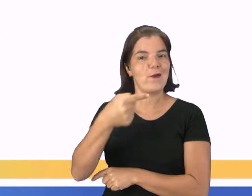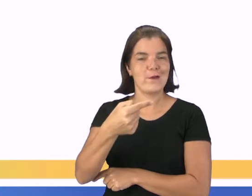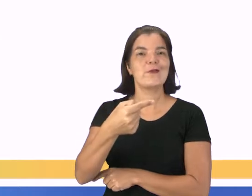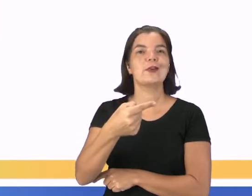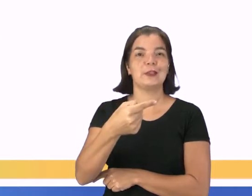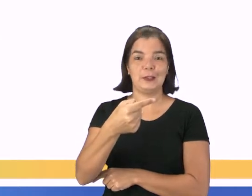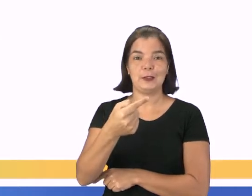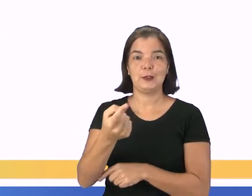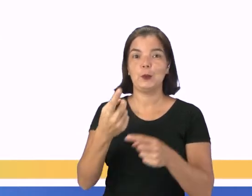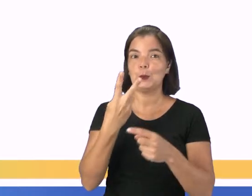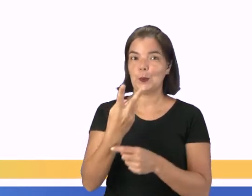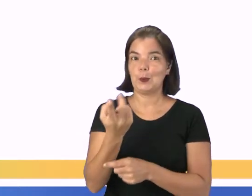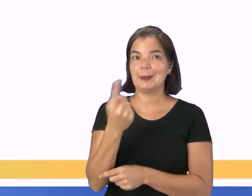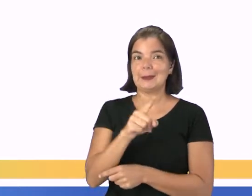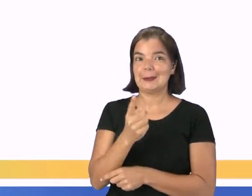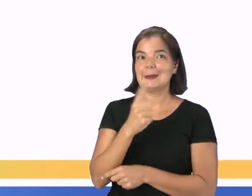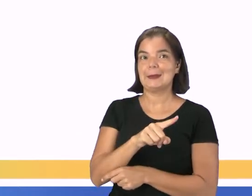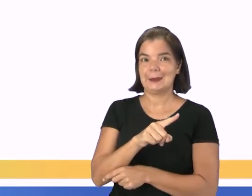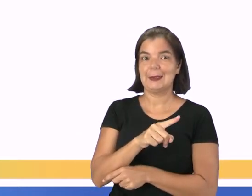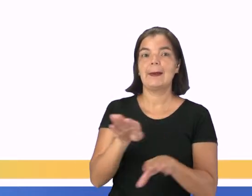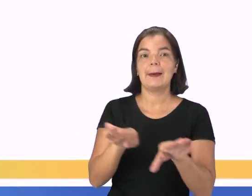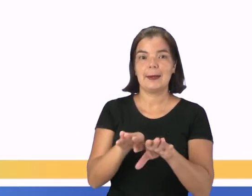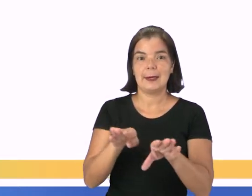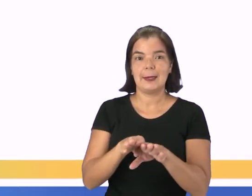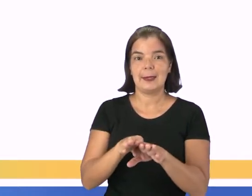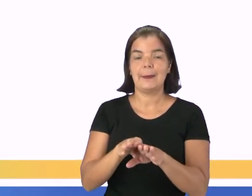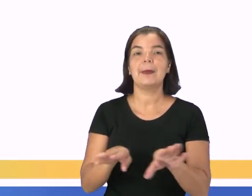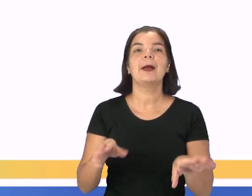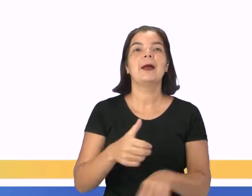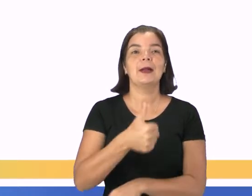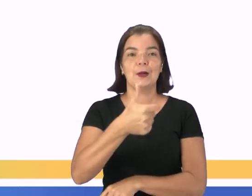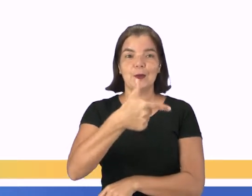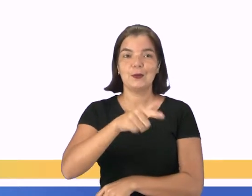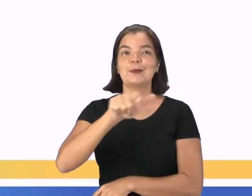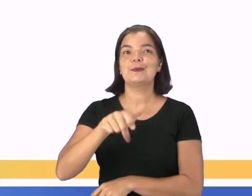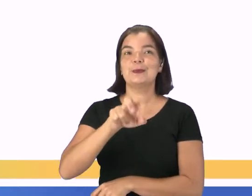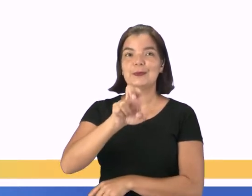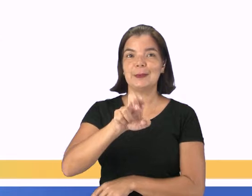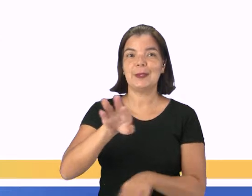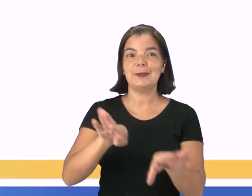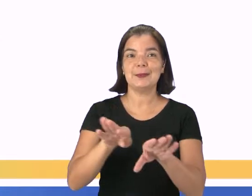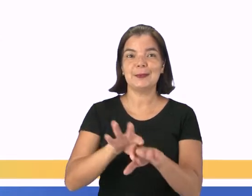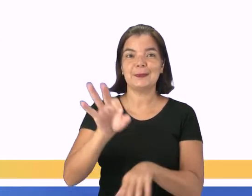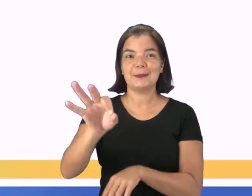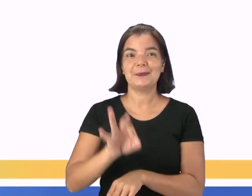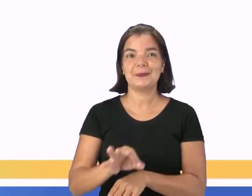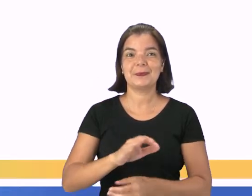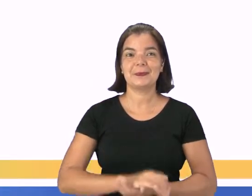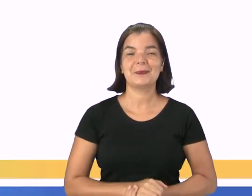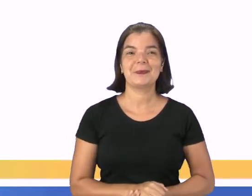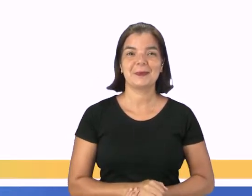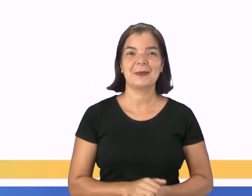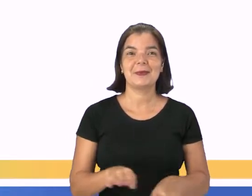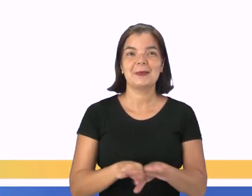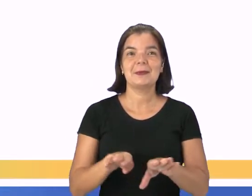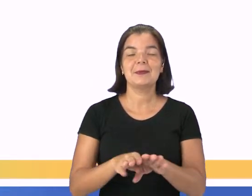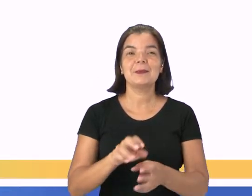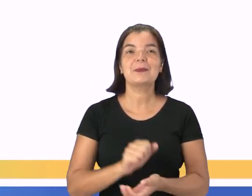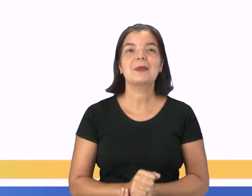2 casinhas aí, né, para a direita. Então, como resultado, temos o número